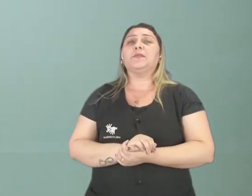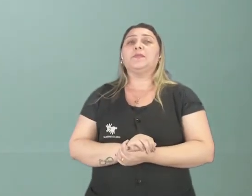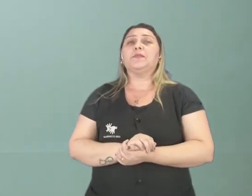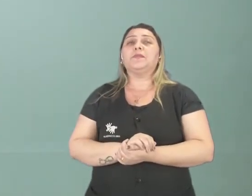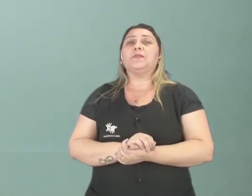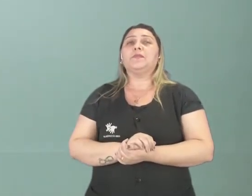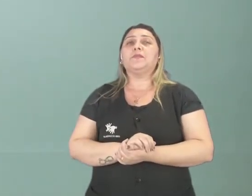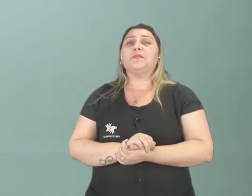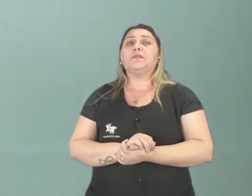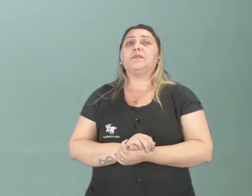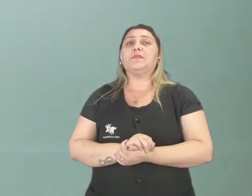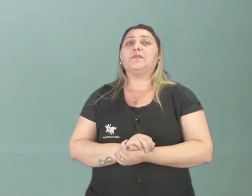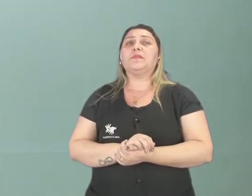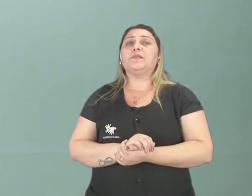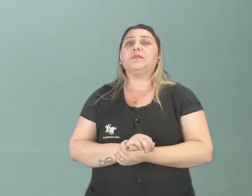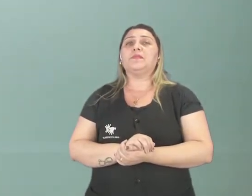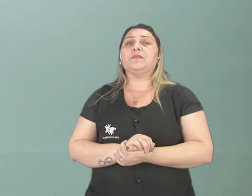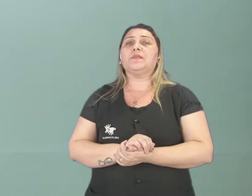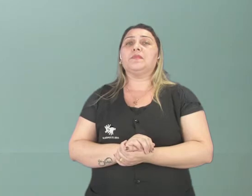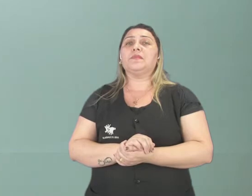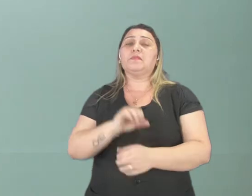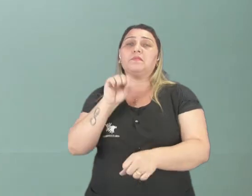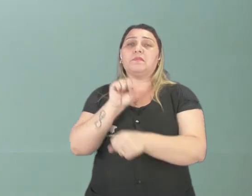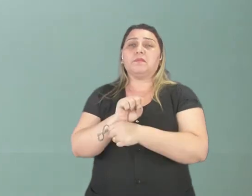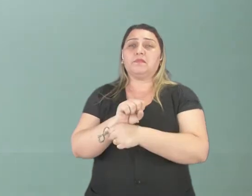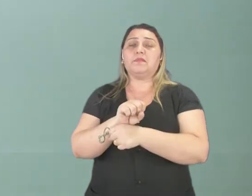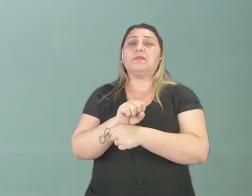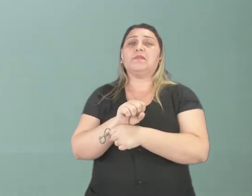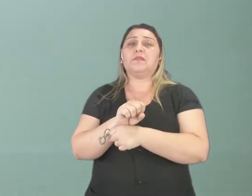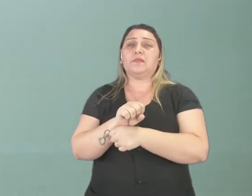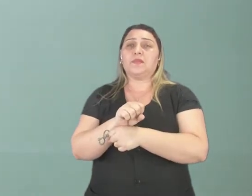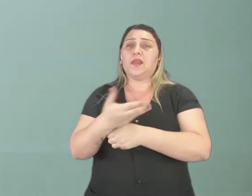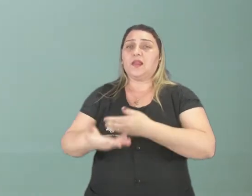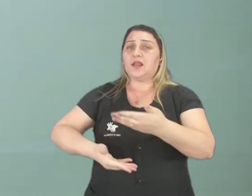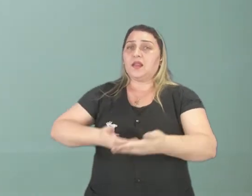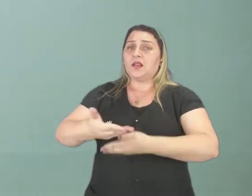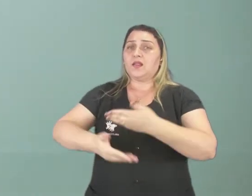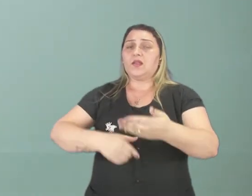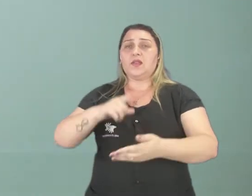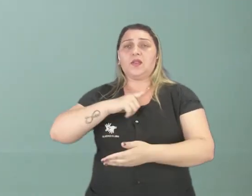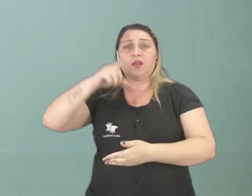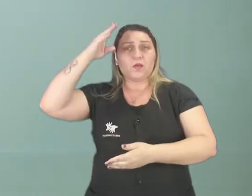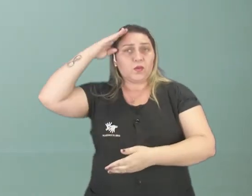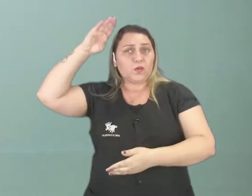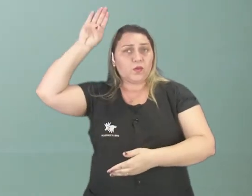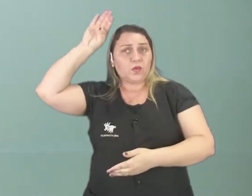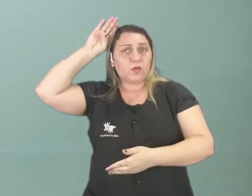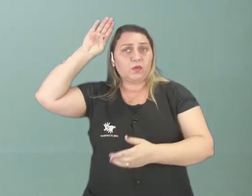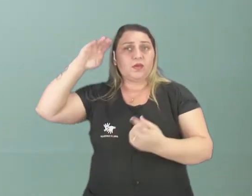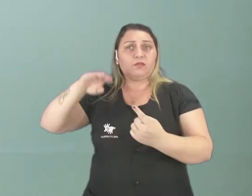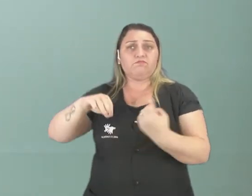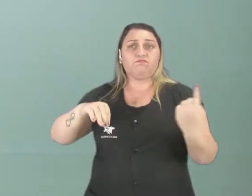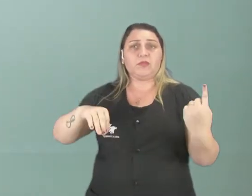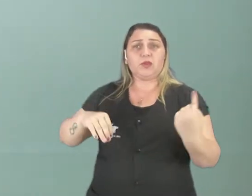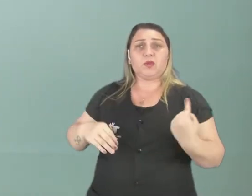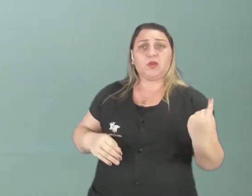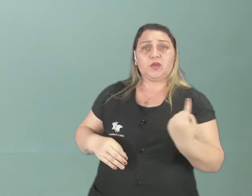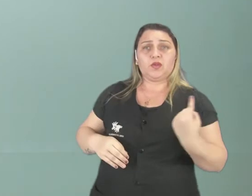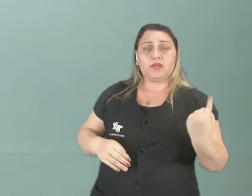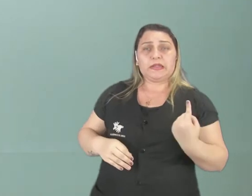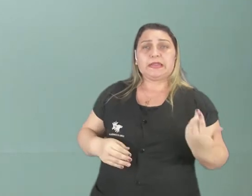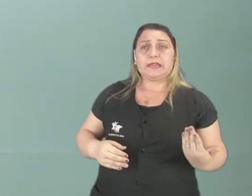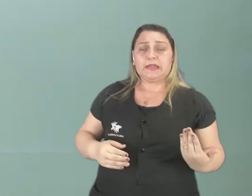eles vão, né, parar todas as relações que tinham com Cuba, não vai ver com os bons olhos,